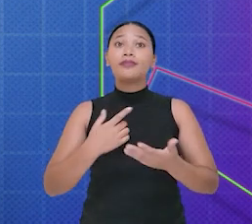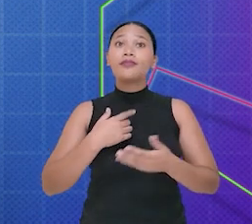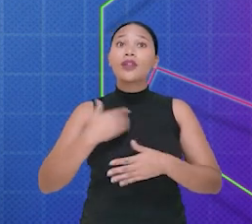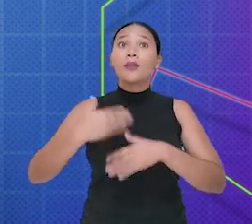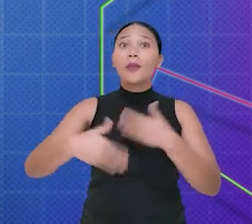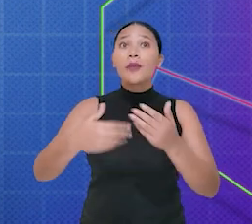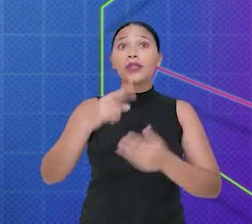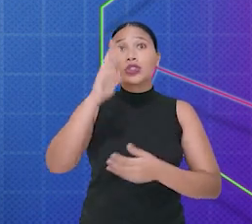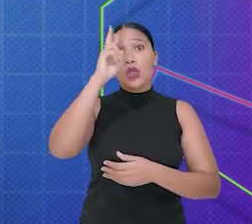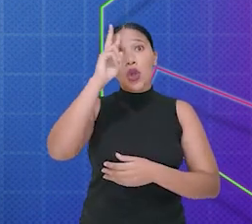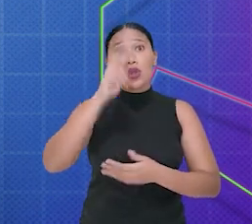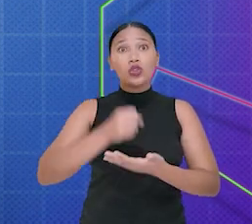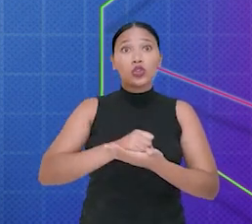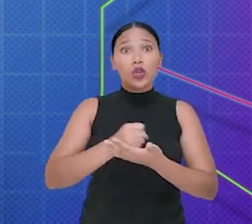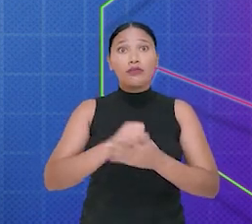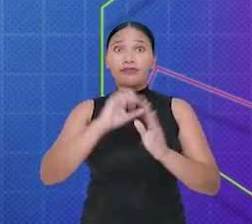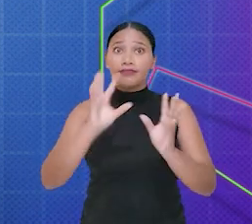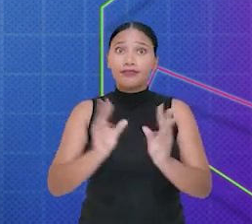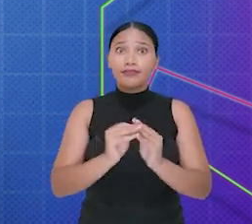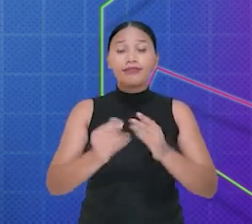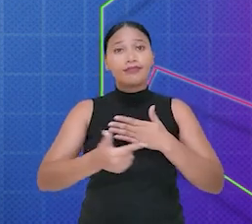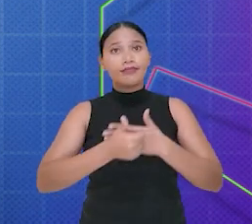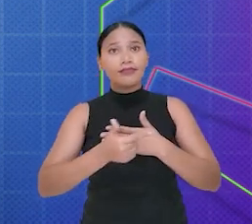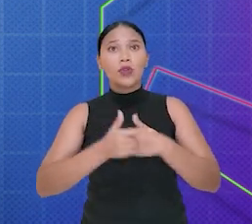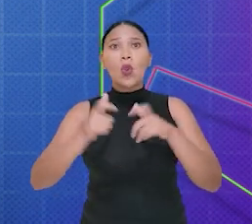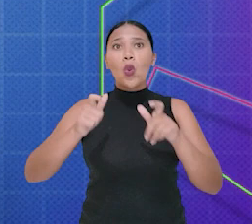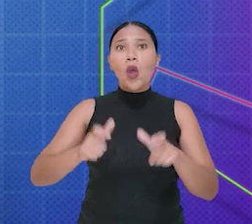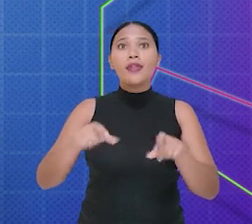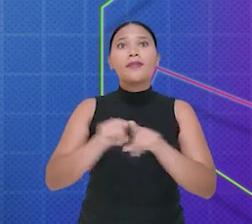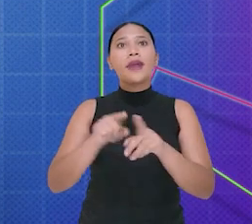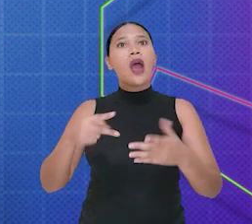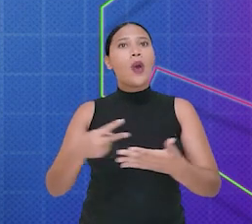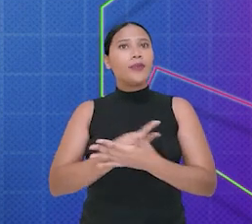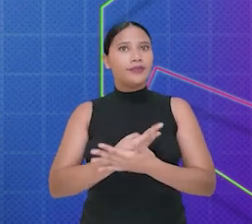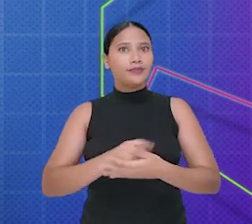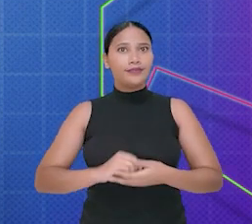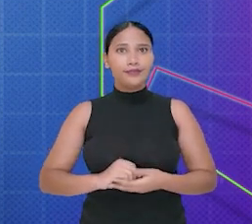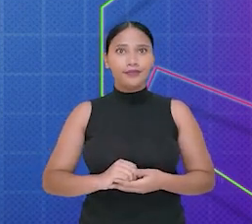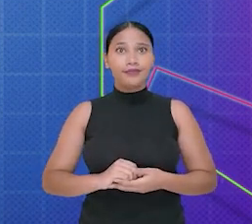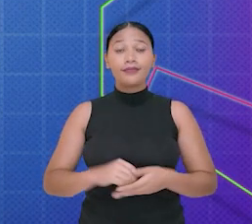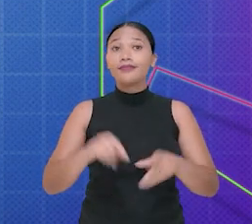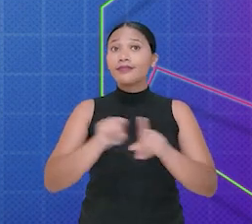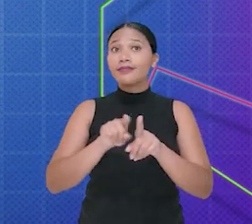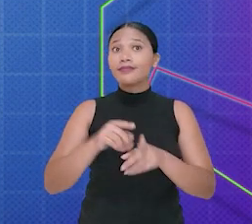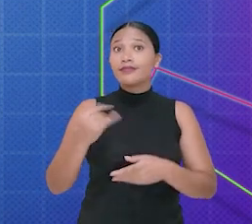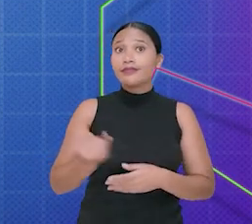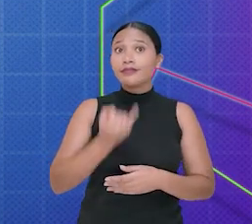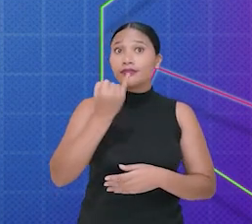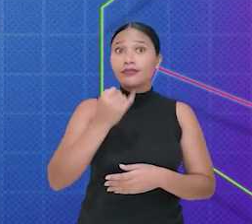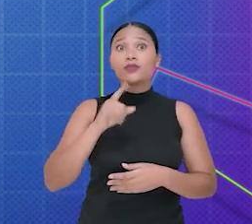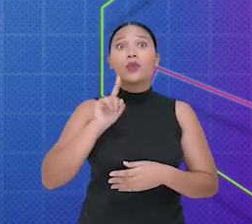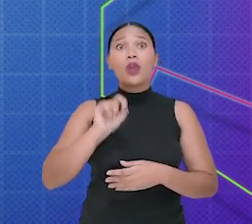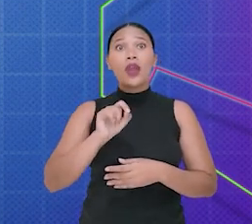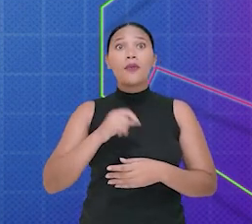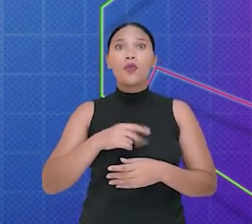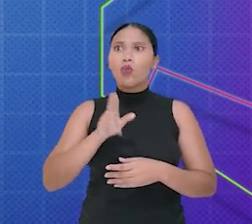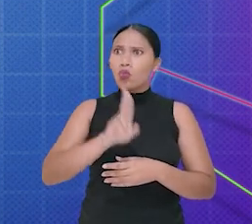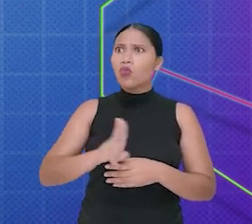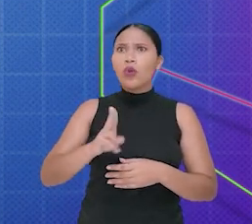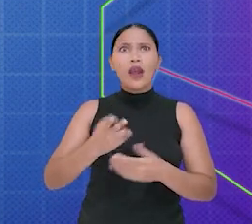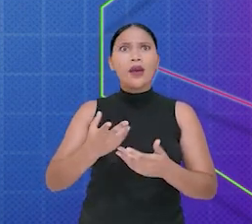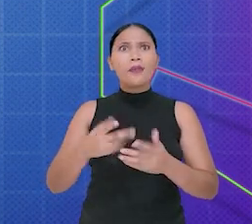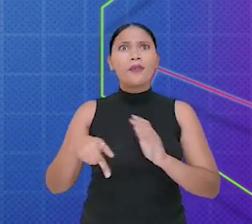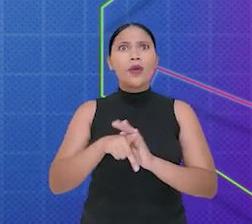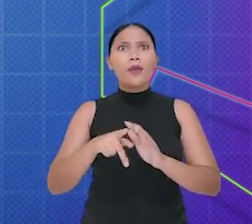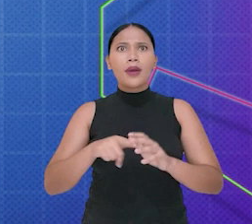a desenvolver a história do jogo, definir os personagens, os locais e os acontecimentos. Eles também são úteis para planejar as cenas